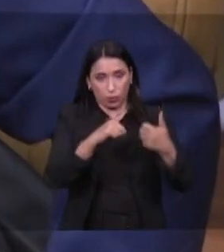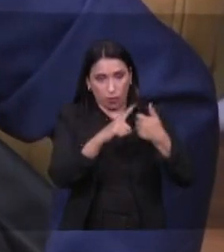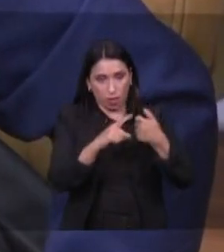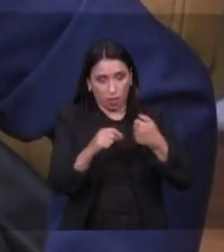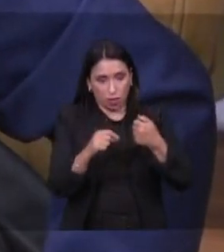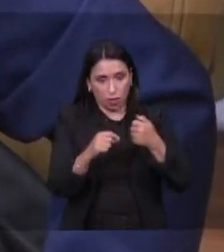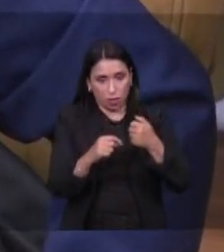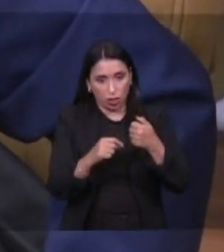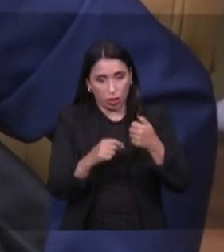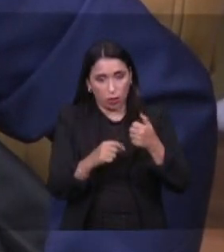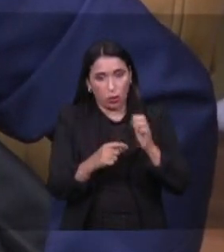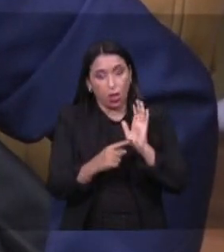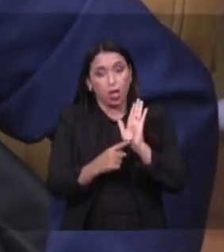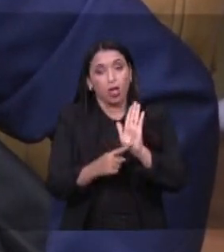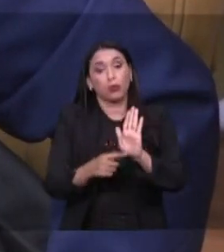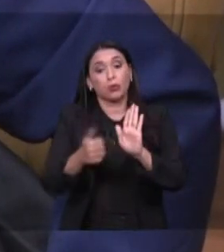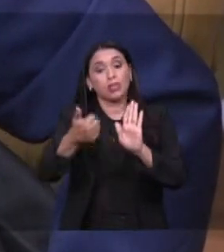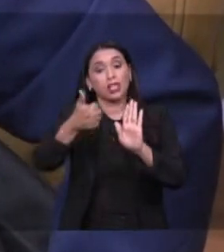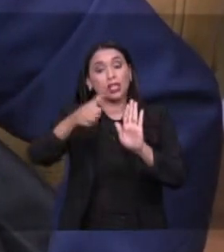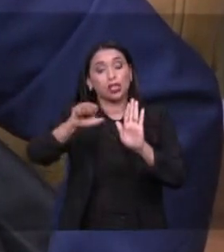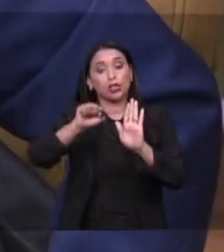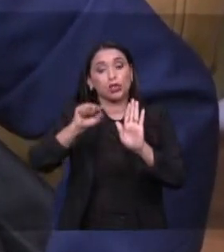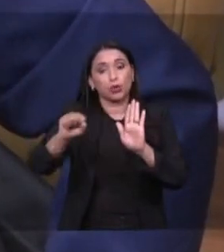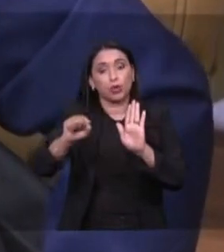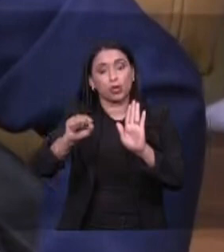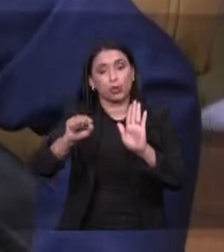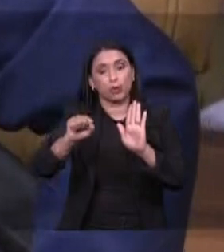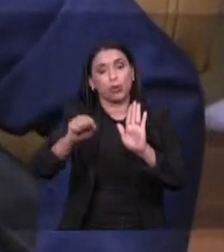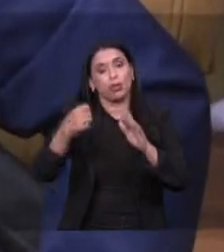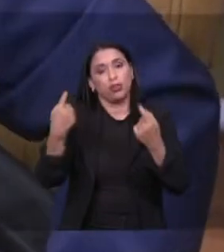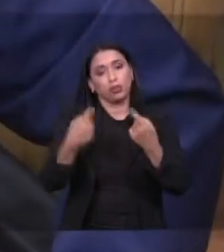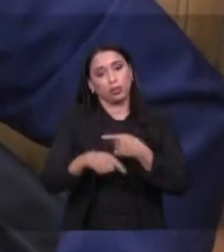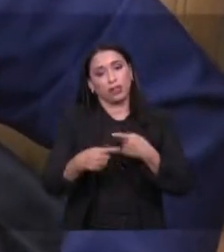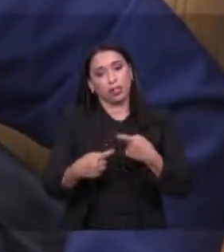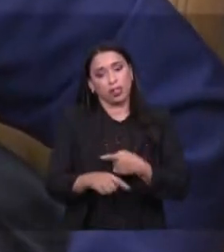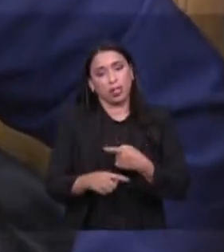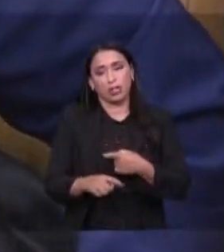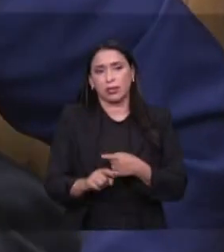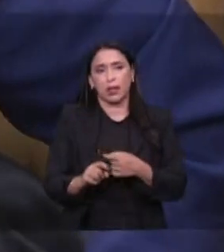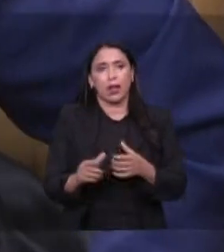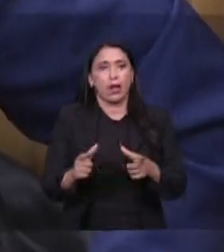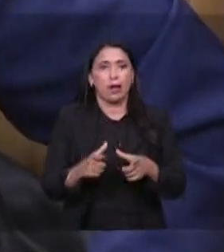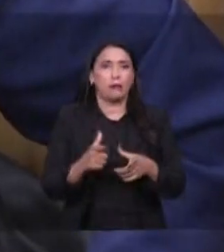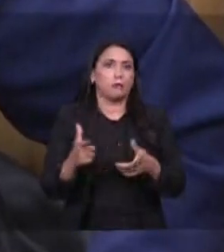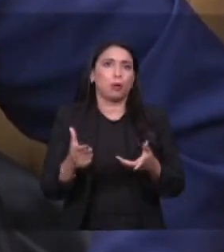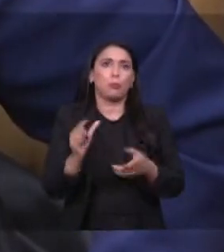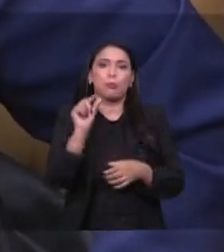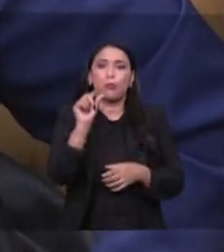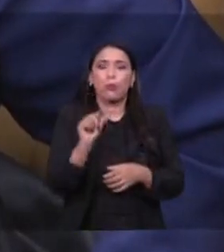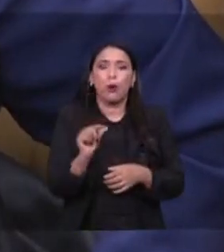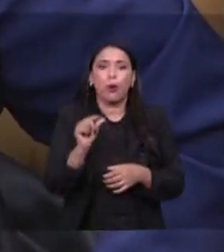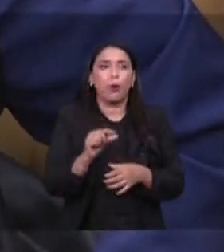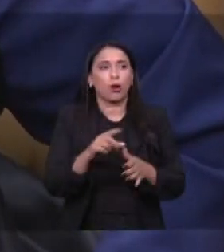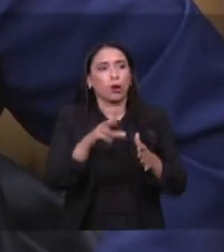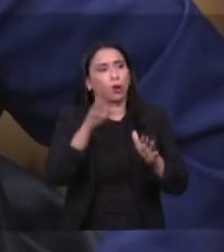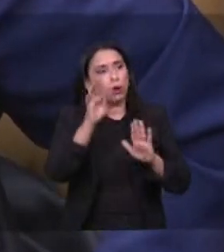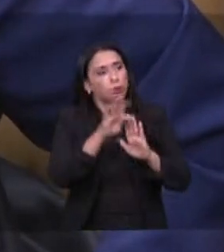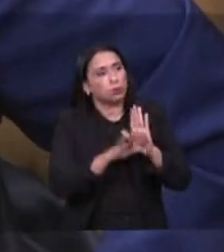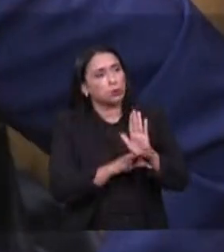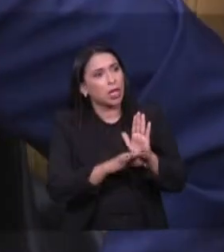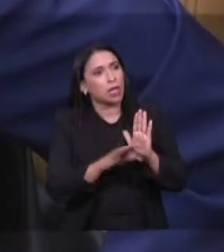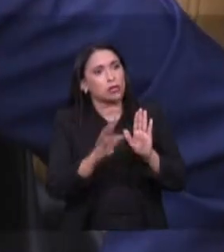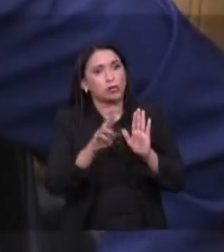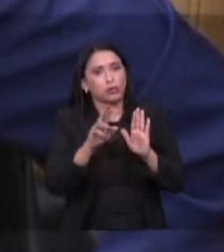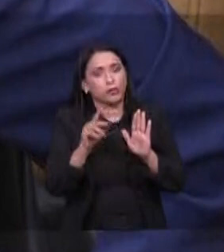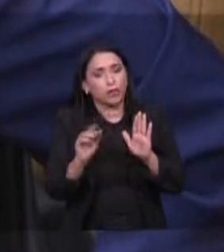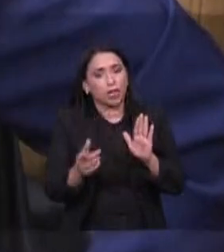eu apresentei 18 divergências. É óbvio que nem todas eram divergências, era às vezes uma leitura ou de